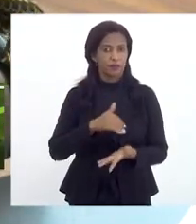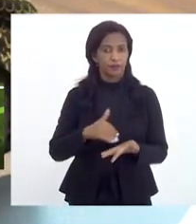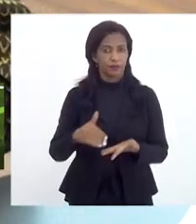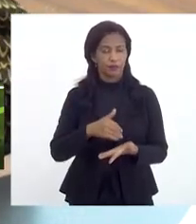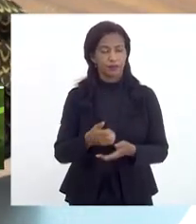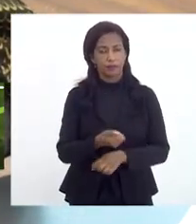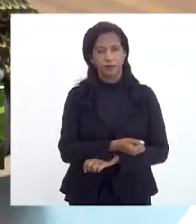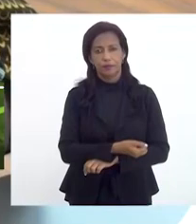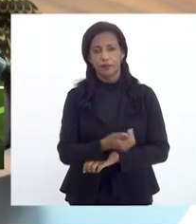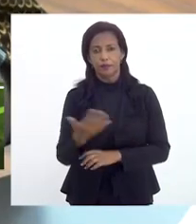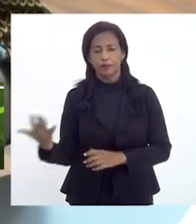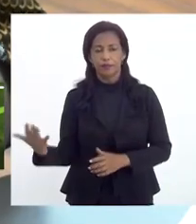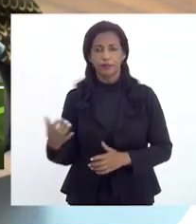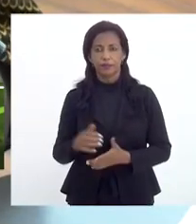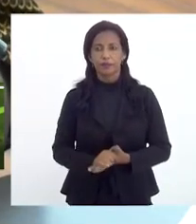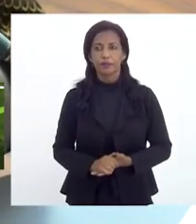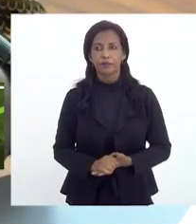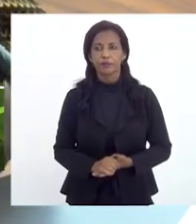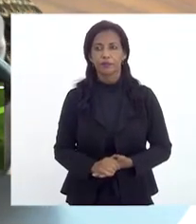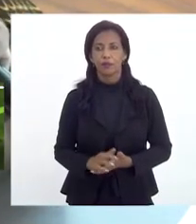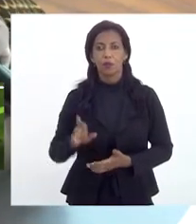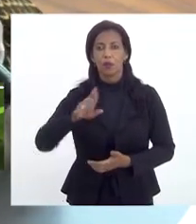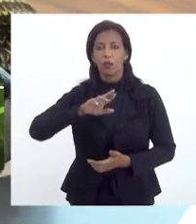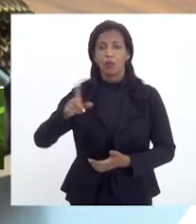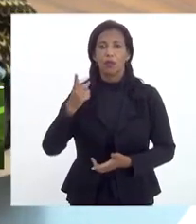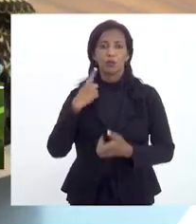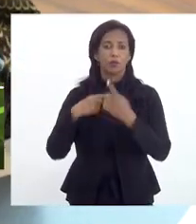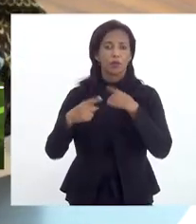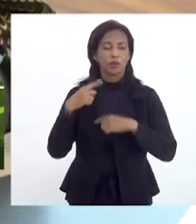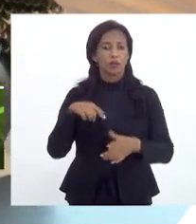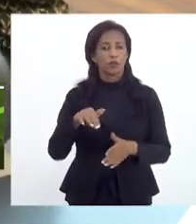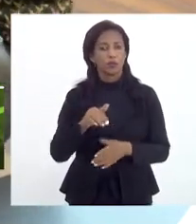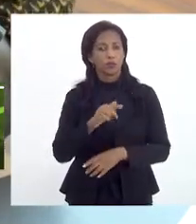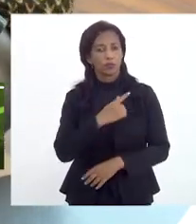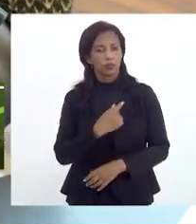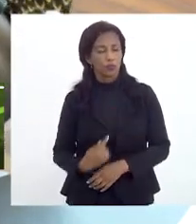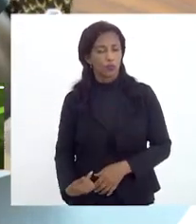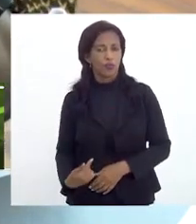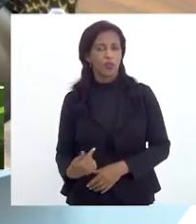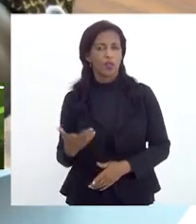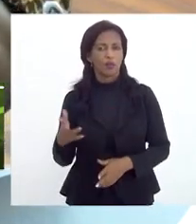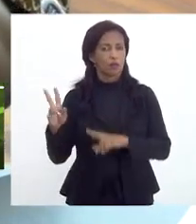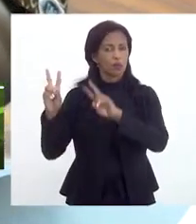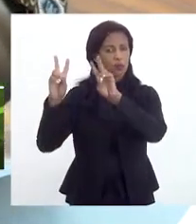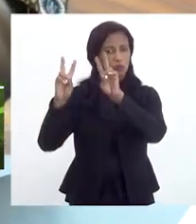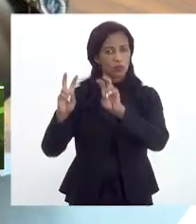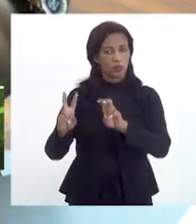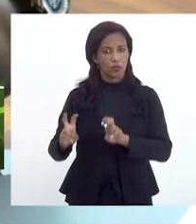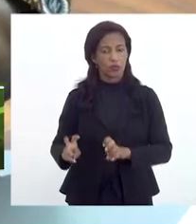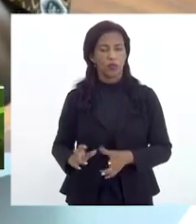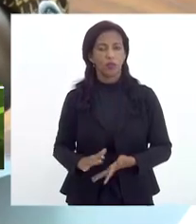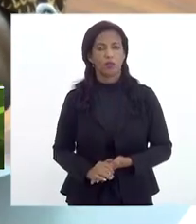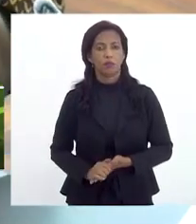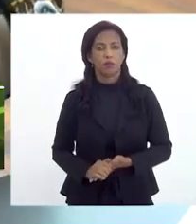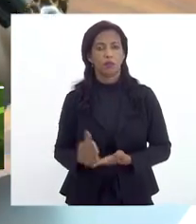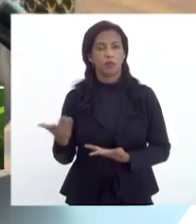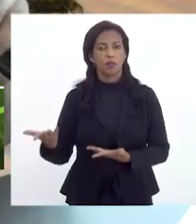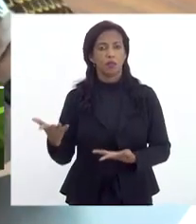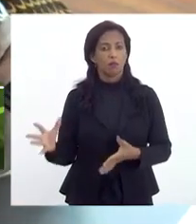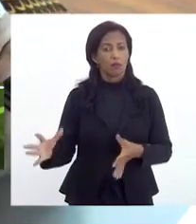Inúmeras vezes aqui O não desejo do governo Em muitos dos temas Em